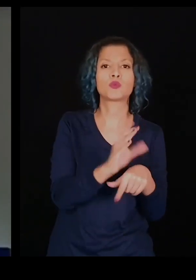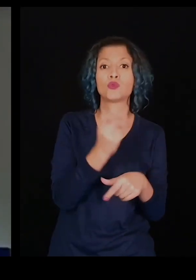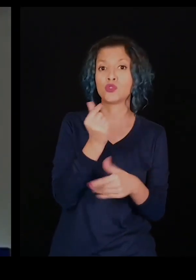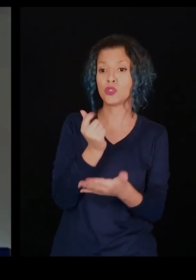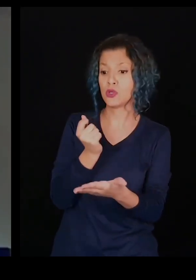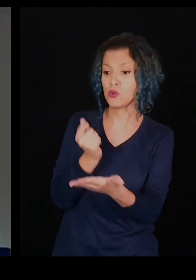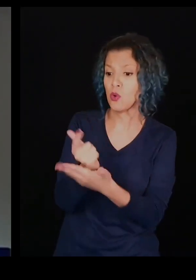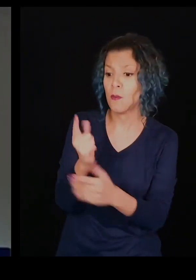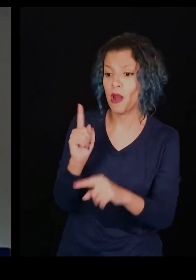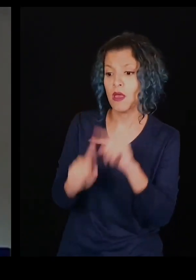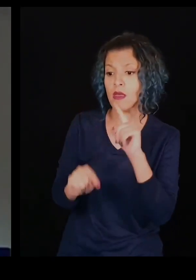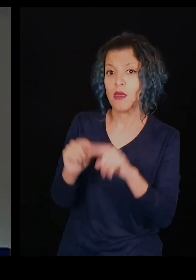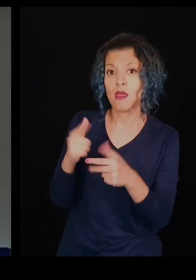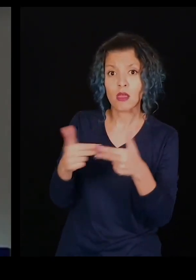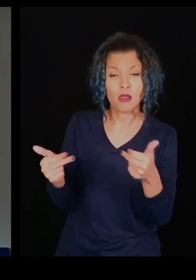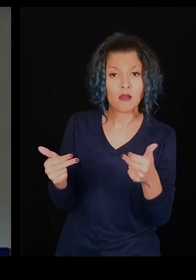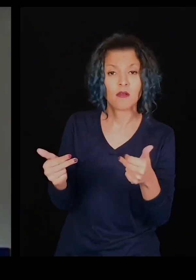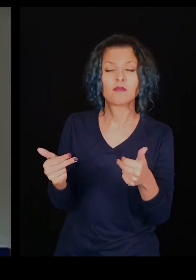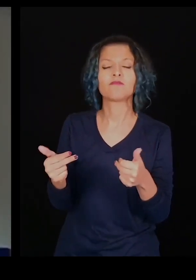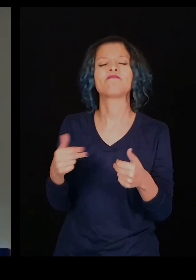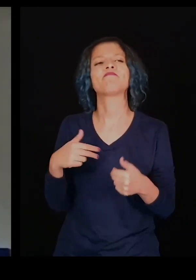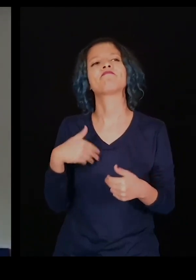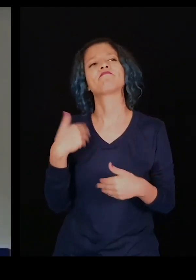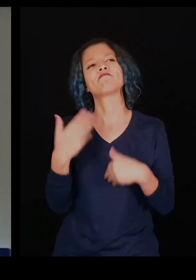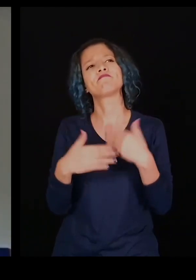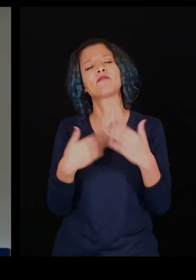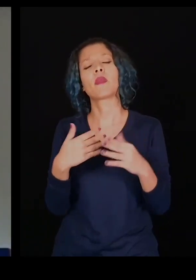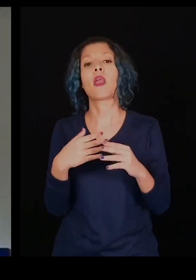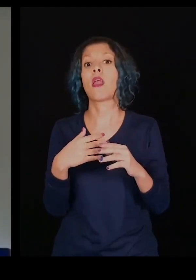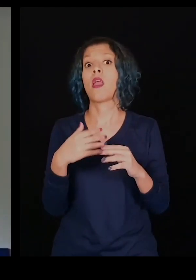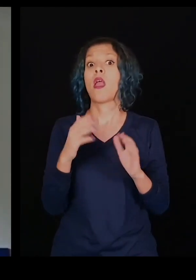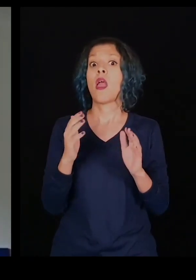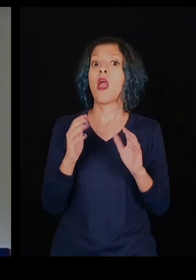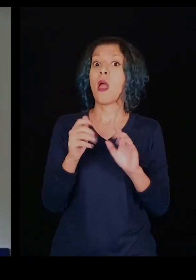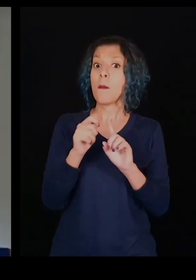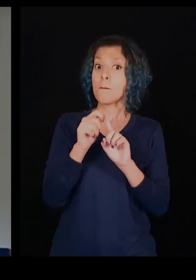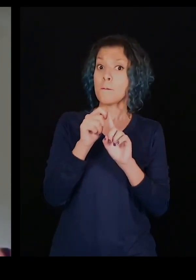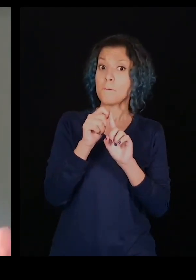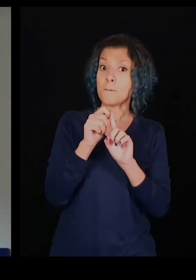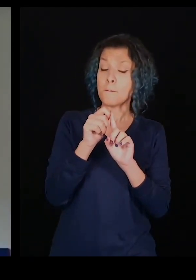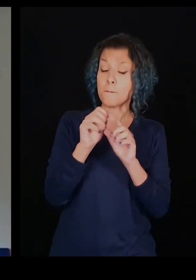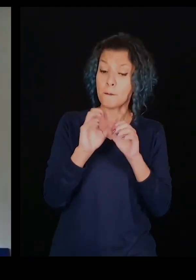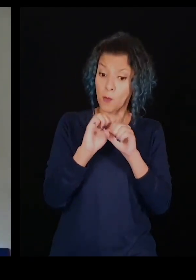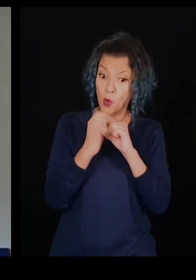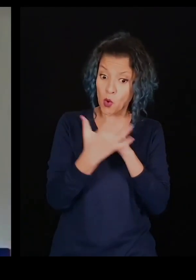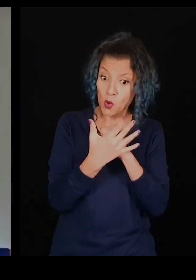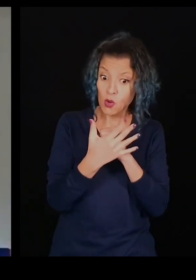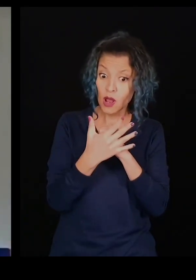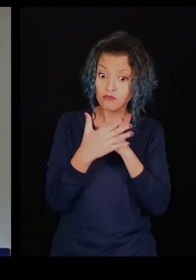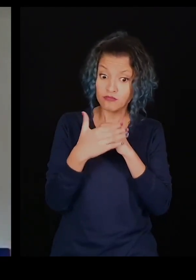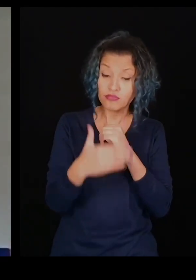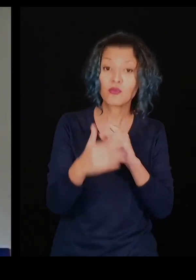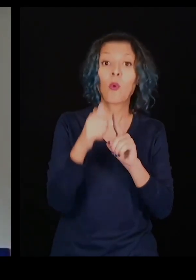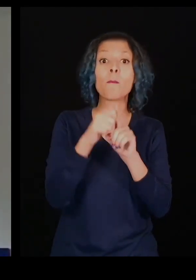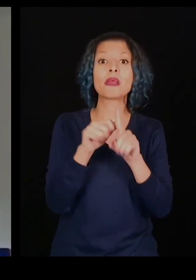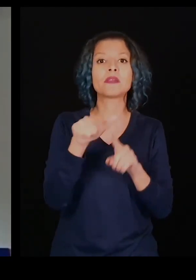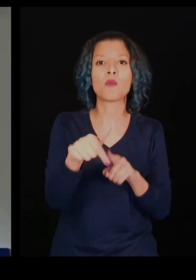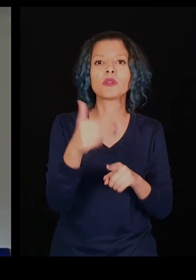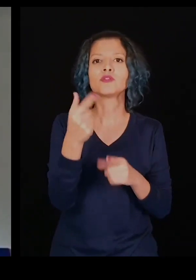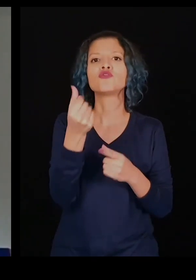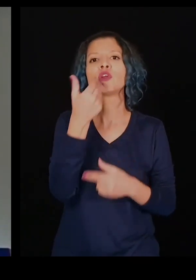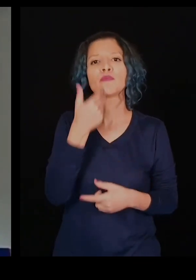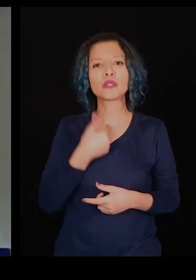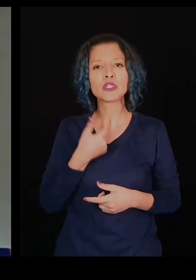Um mês depois da pandemia, o pedido passou para comprar comida, comprar um pouco